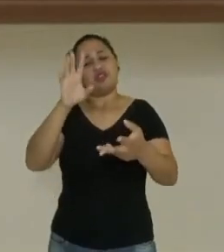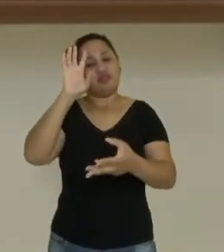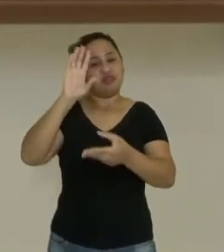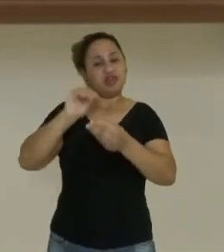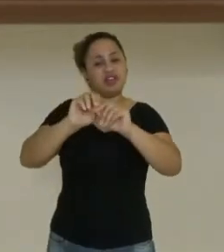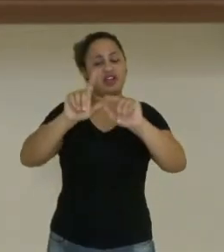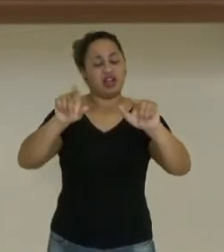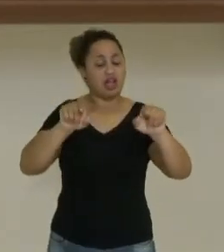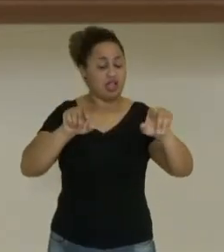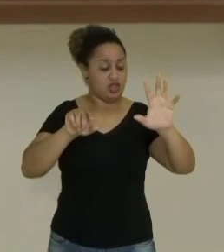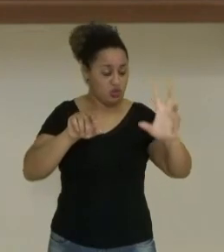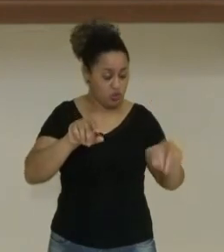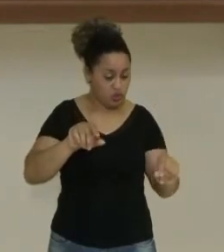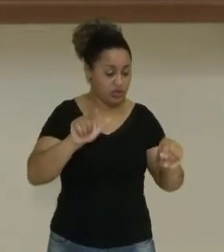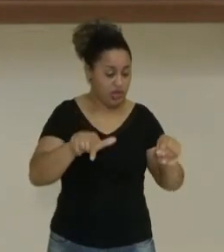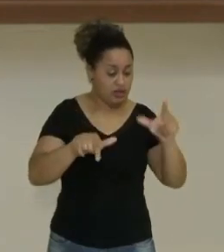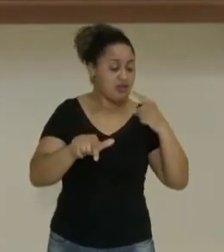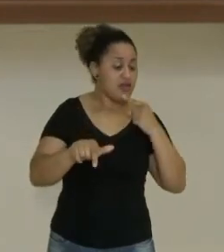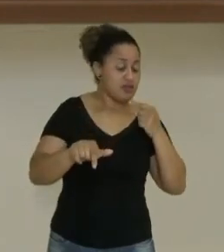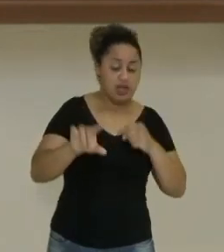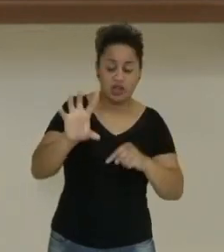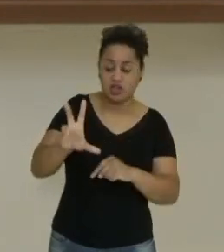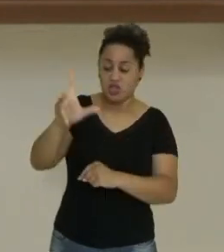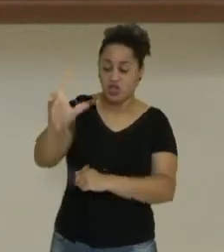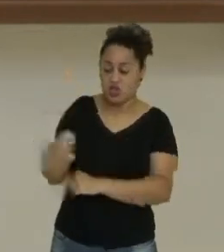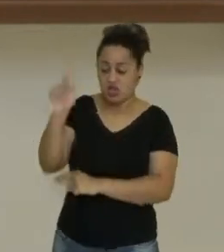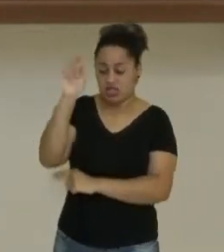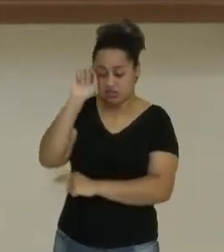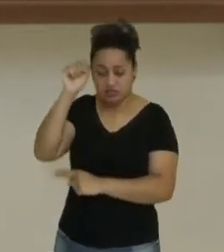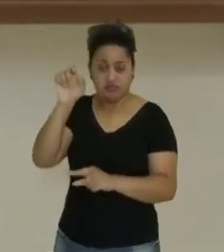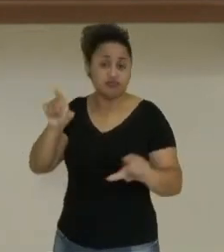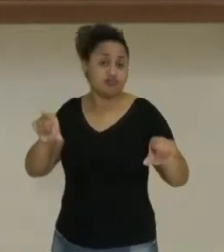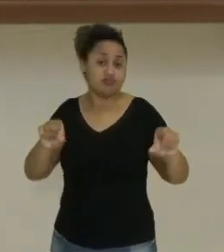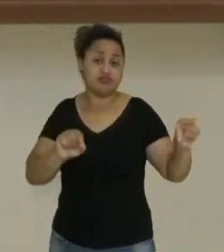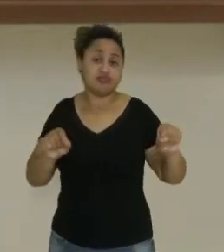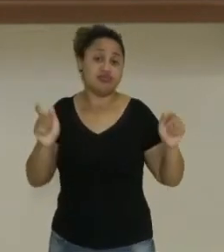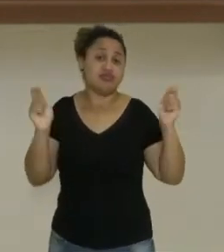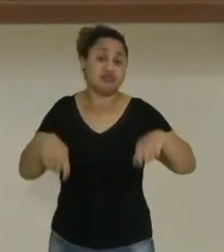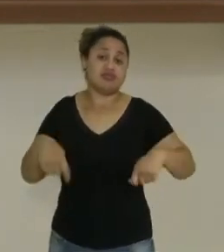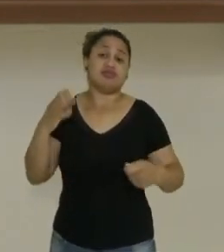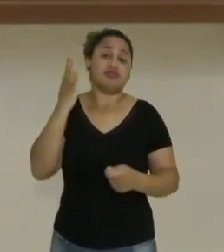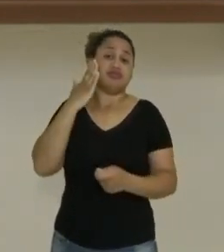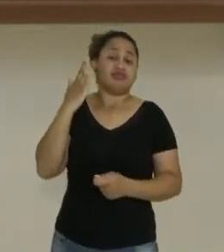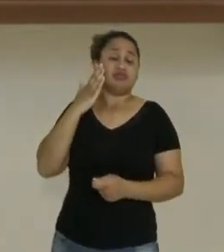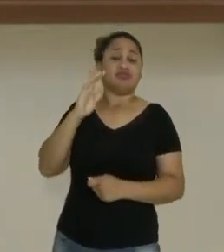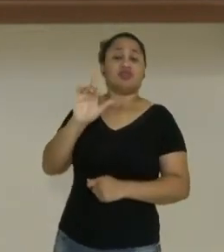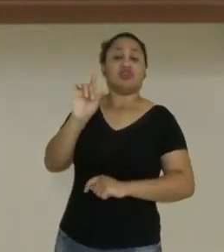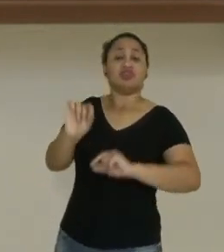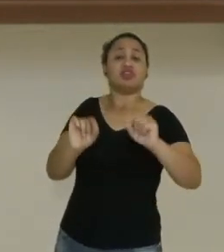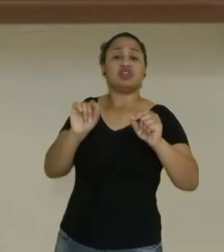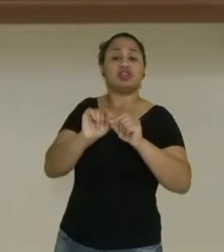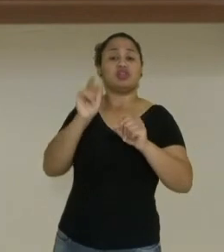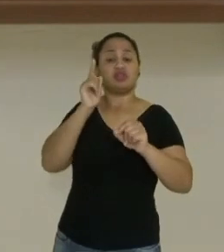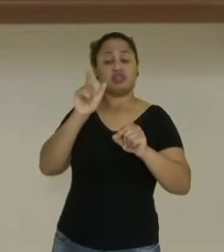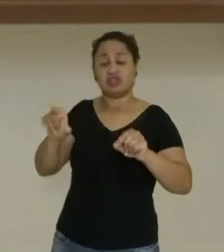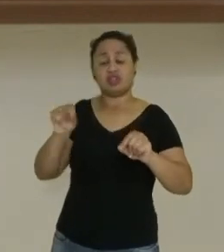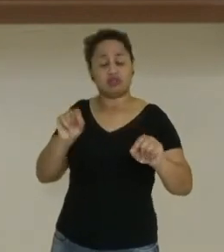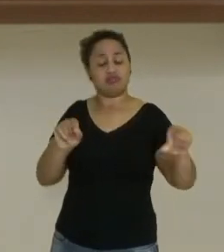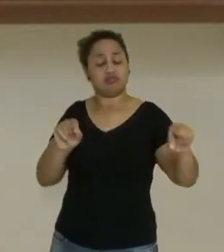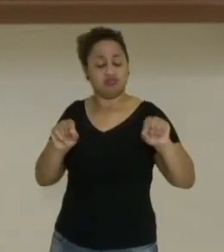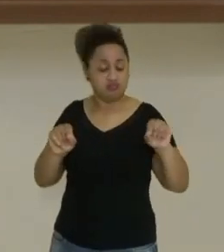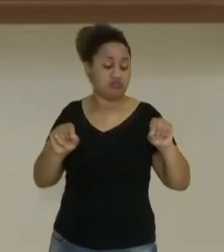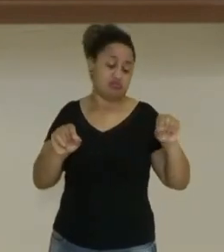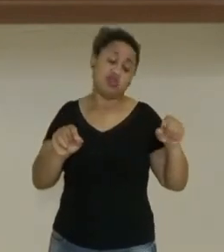Ah, se aqui todos são vermelhos, aqui são todos pretos. É previsível, né, gente? Eu sei que neste monte são as